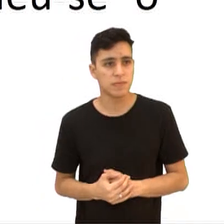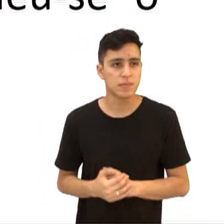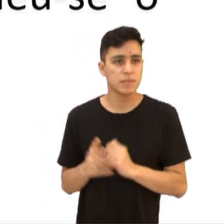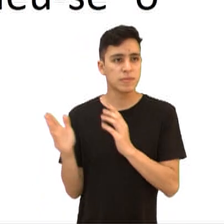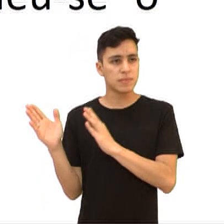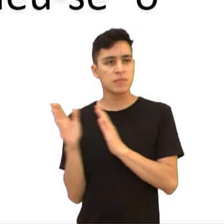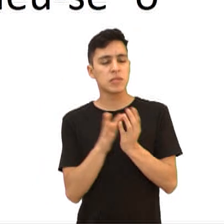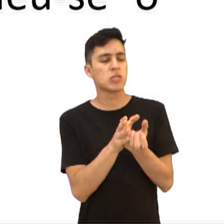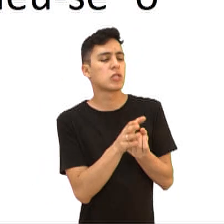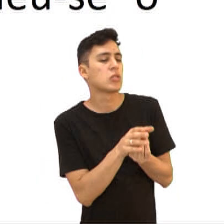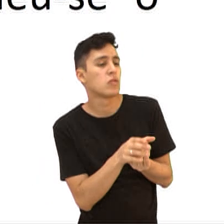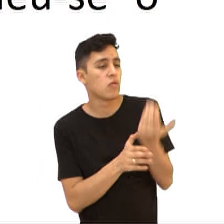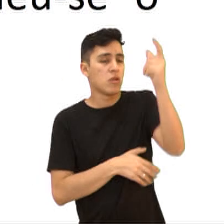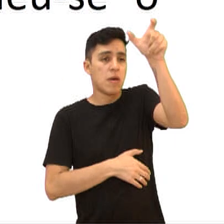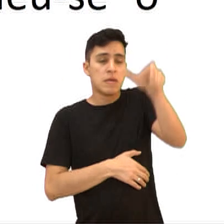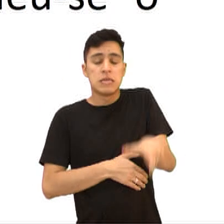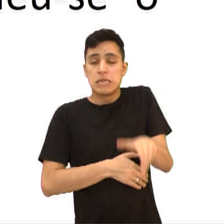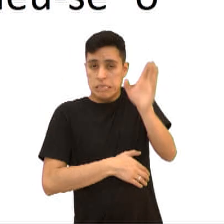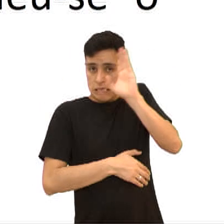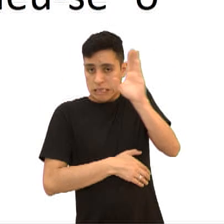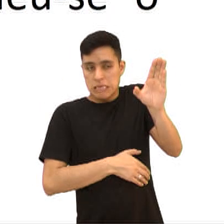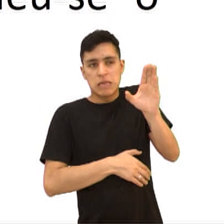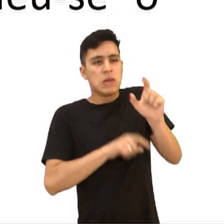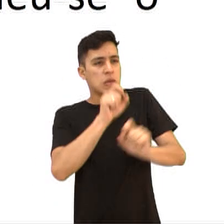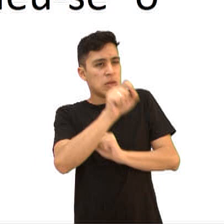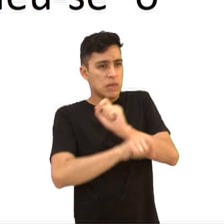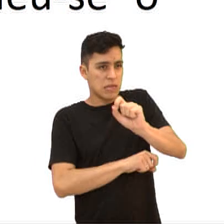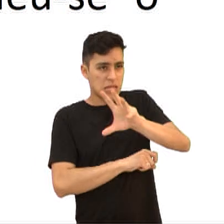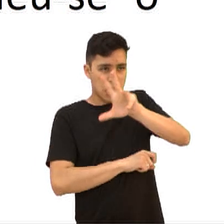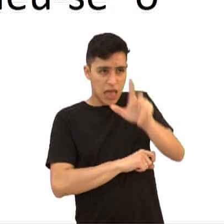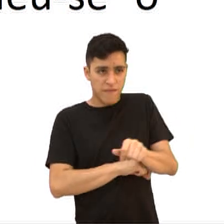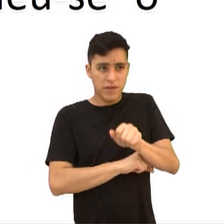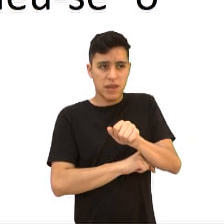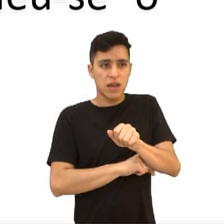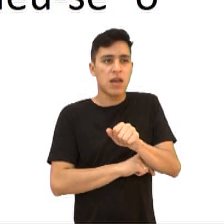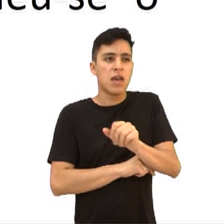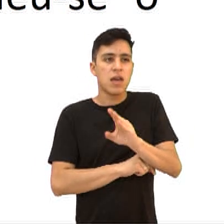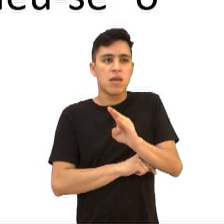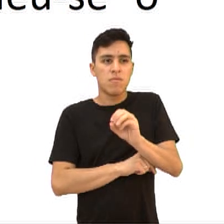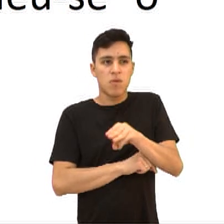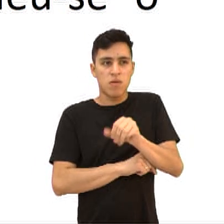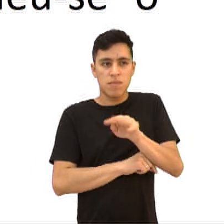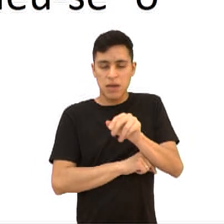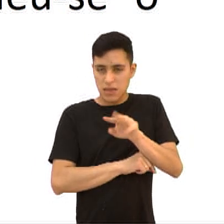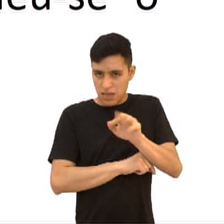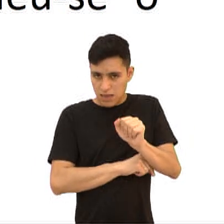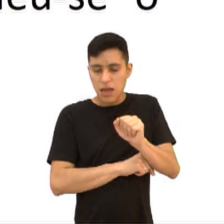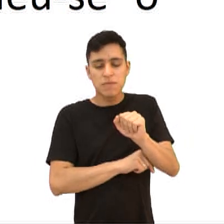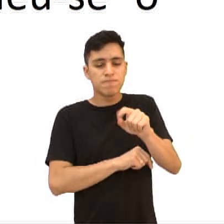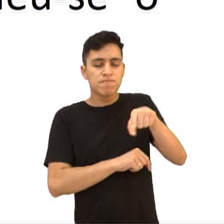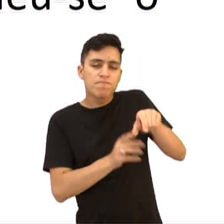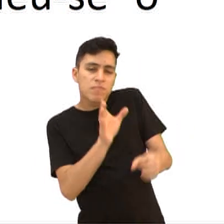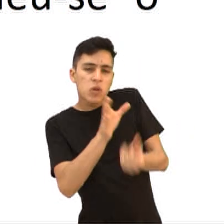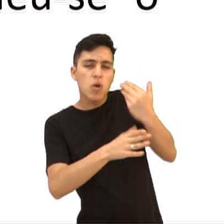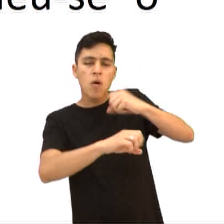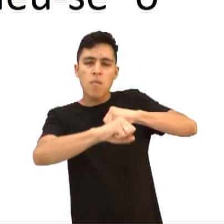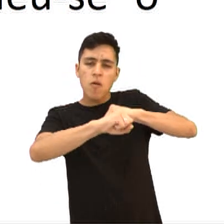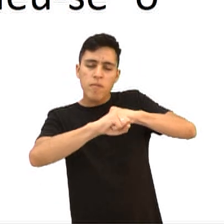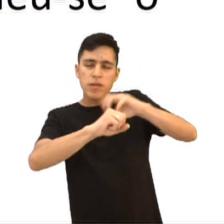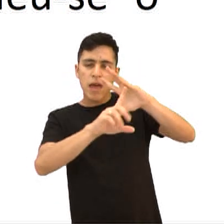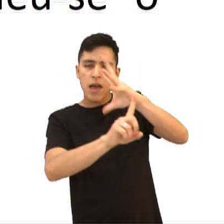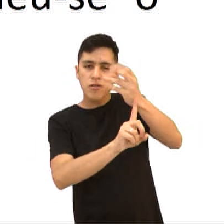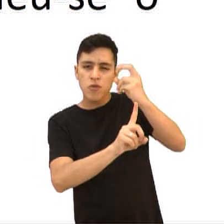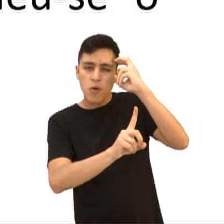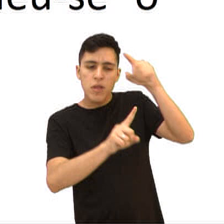Eis que surge a figura icônica chamada África Bambaataa, né, que é um DJ que resolveu criar um movimento artístico-cultural da